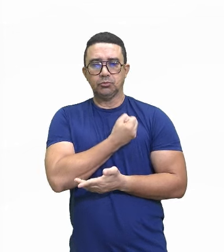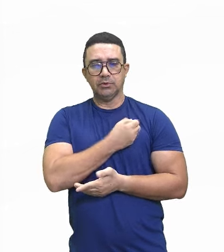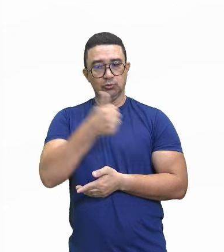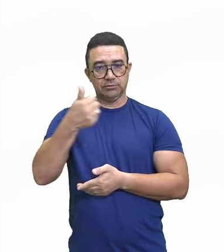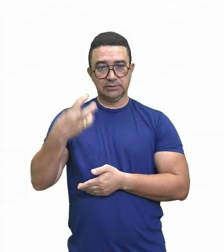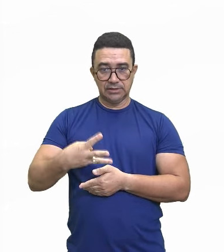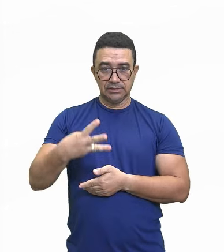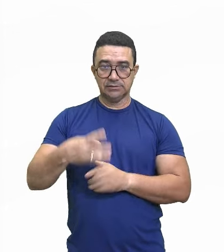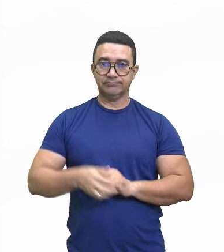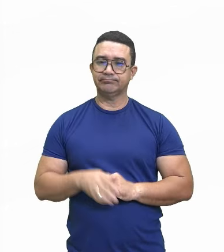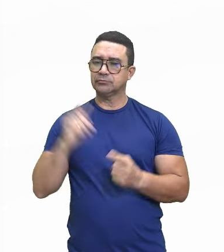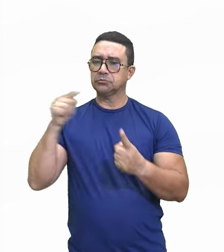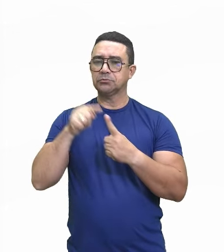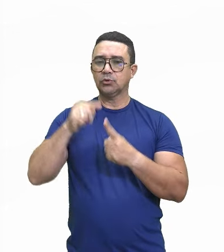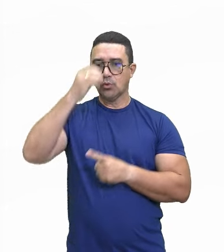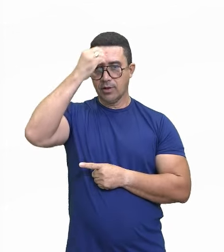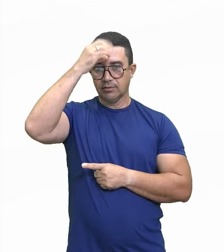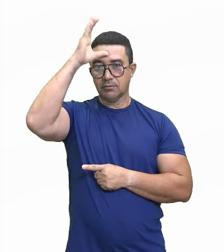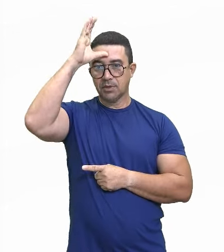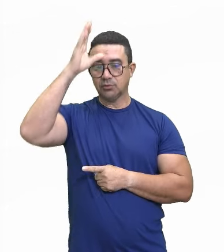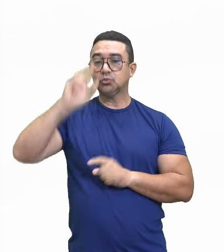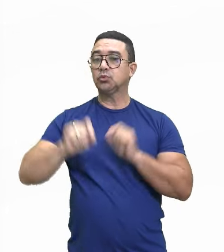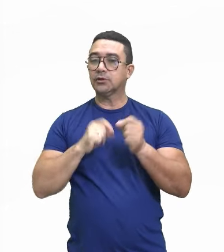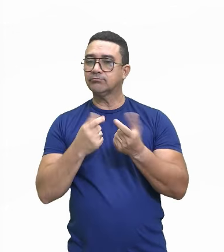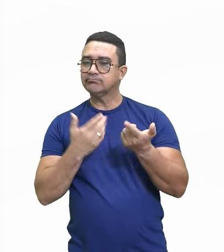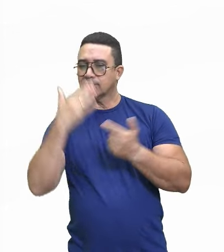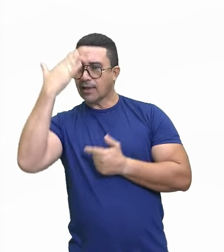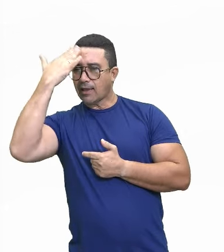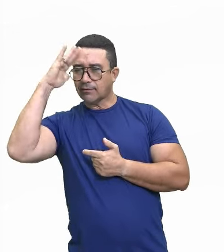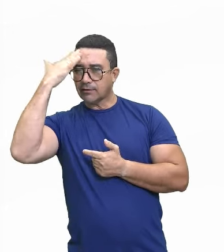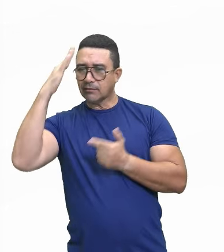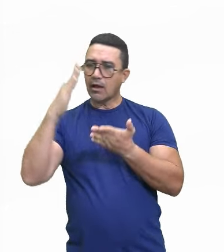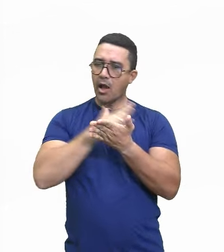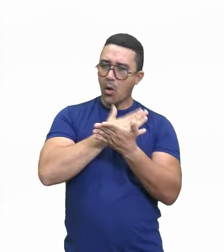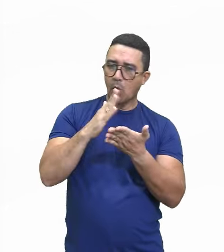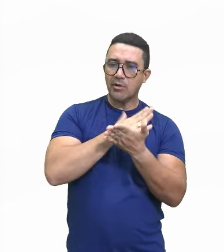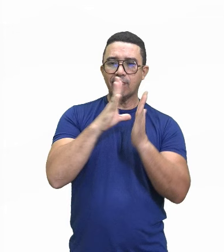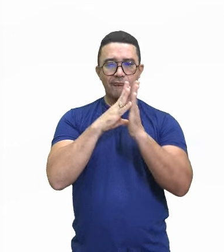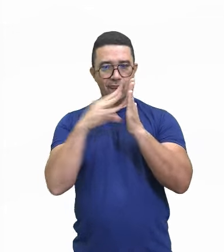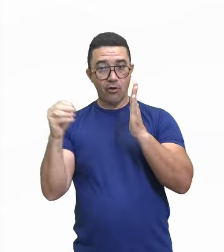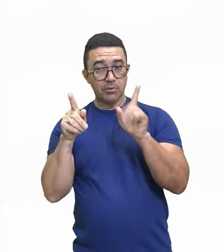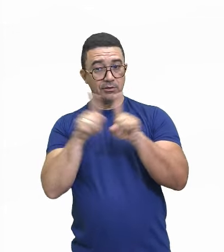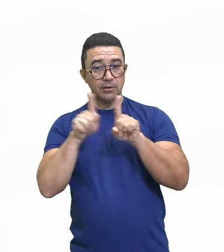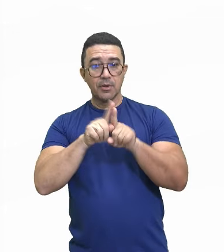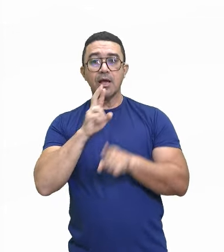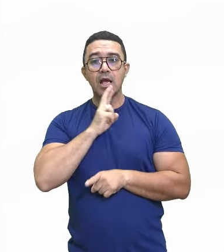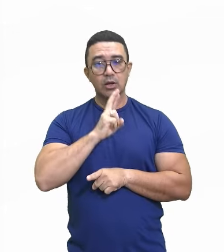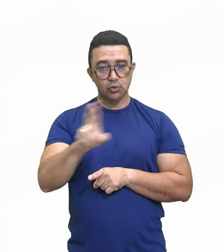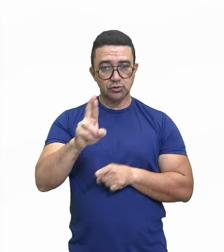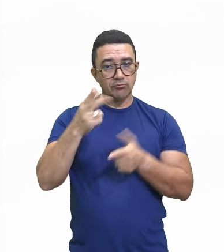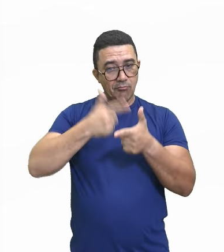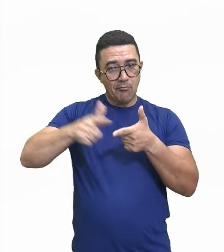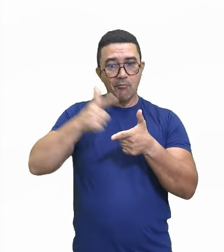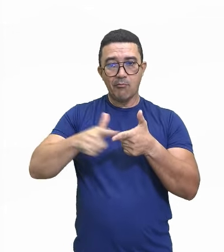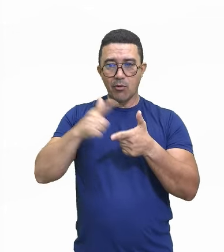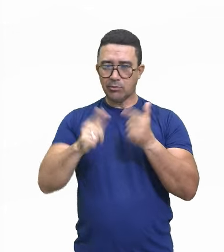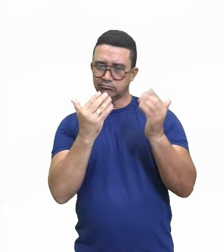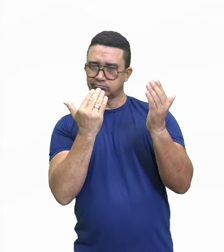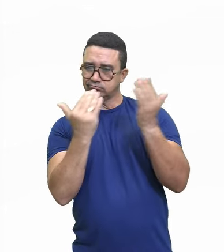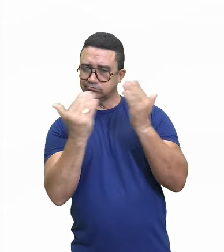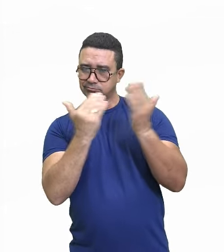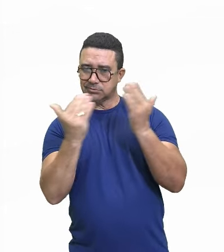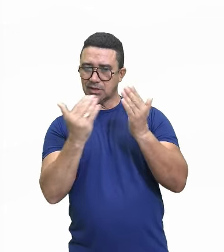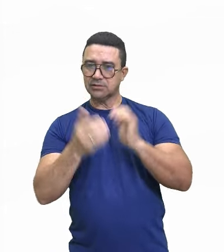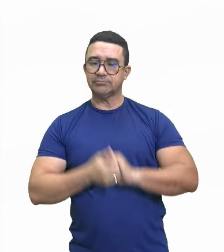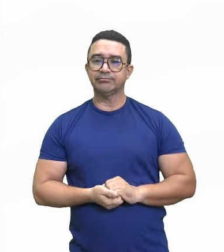a de número 13. O objeto de conhecimento é dedução de algumas fórmulas e resolução de problemas por meio